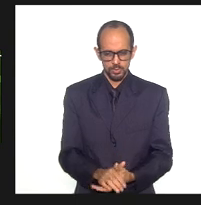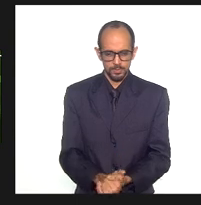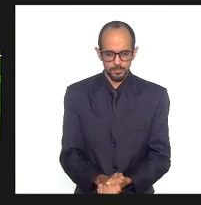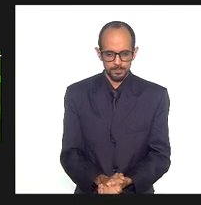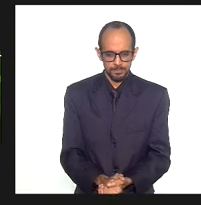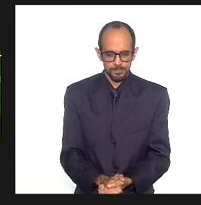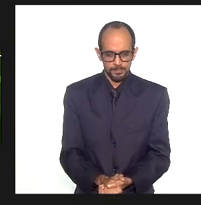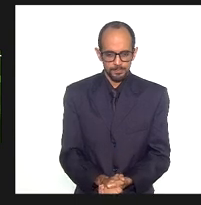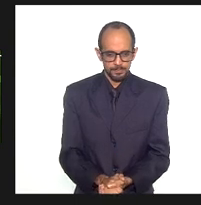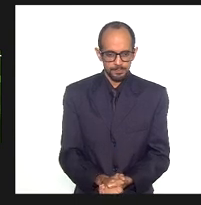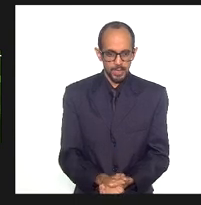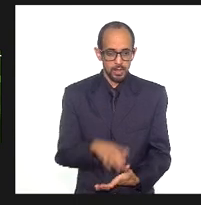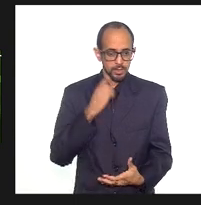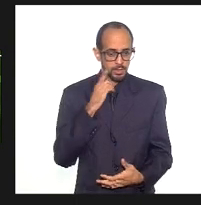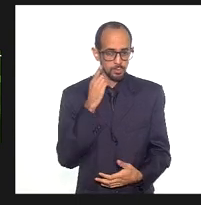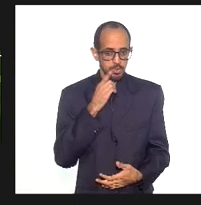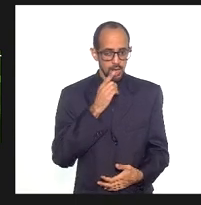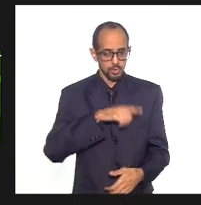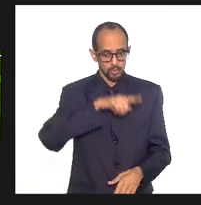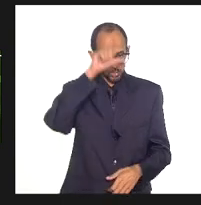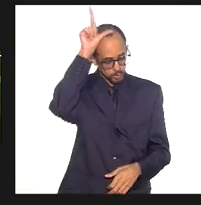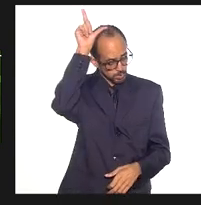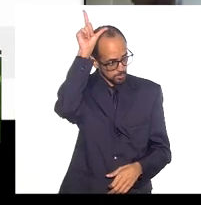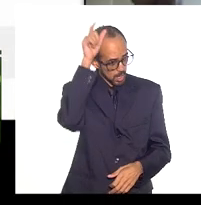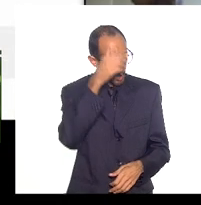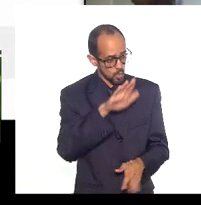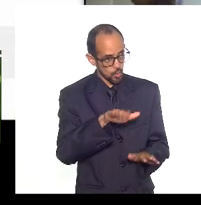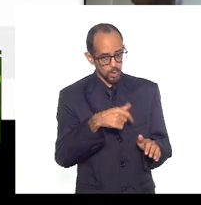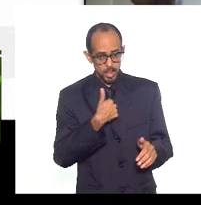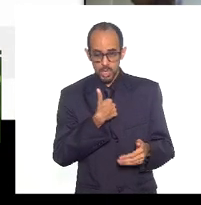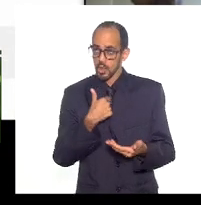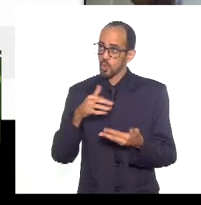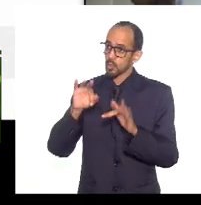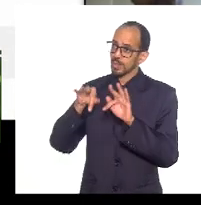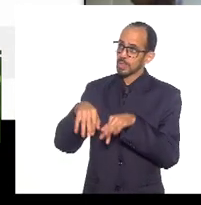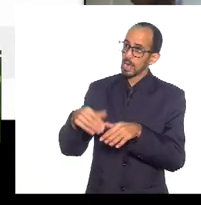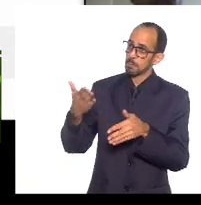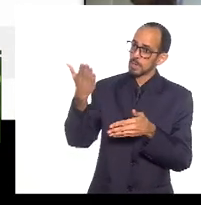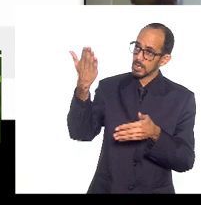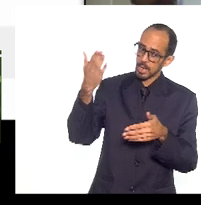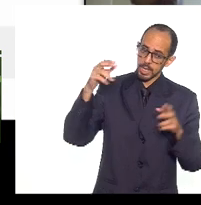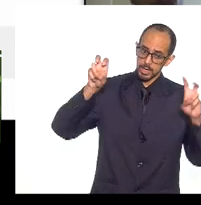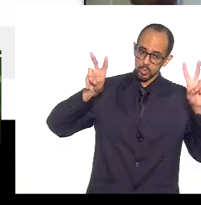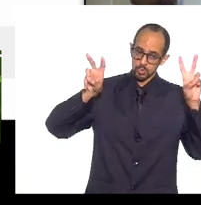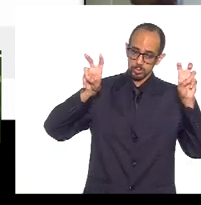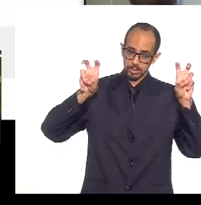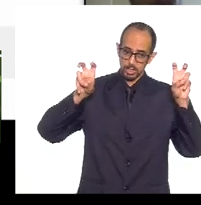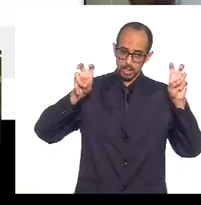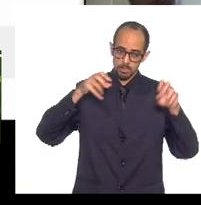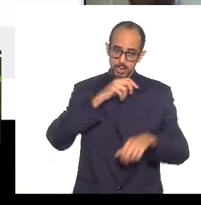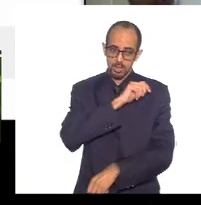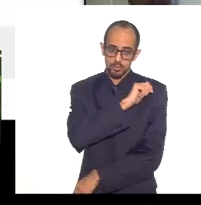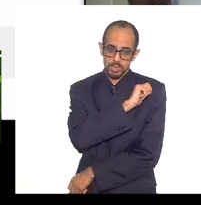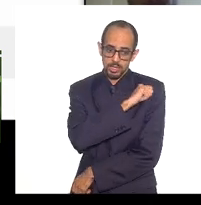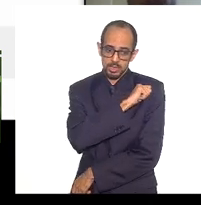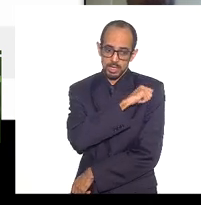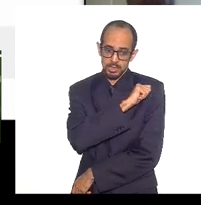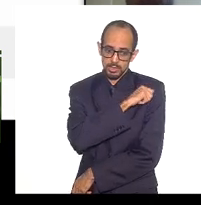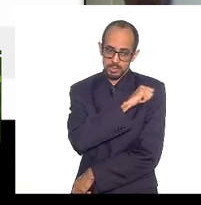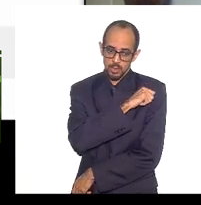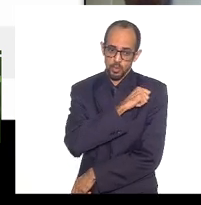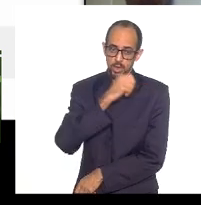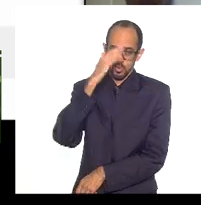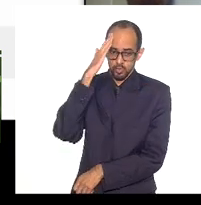Deputado Luiz Paulo, eu vou fazer eu terminei com a abordagem sobre o tema da fiscalização. Eu sei que ele é um assunto